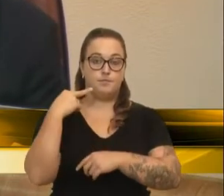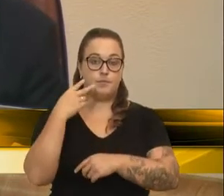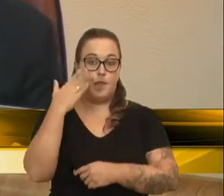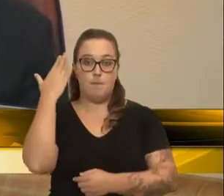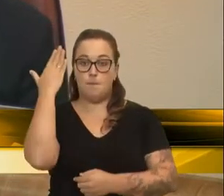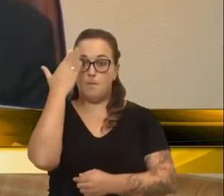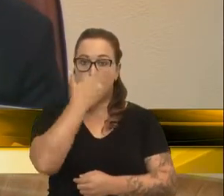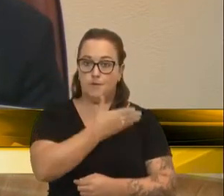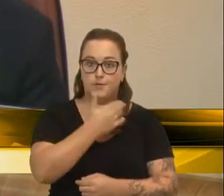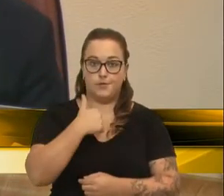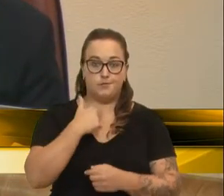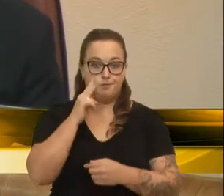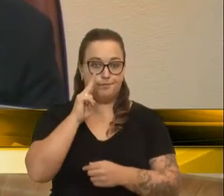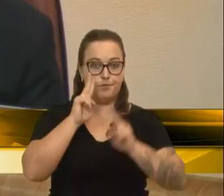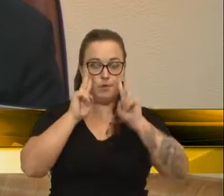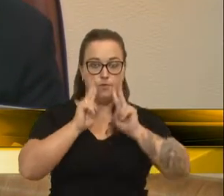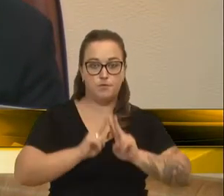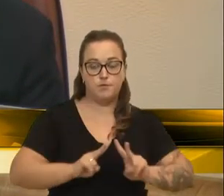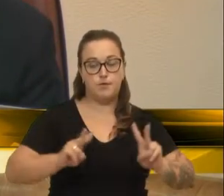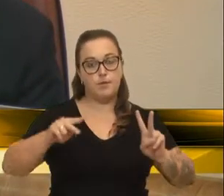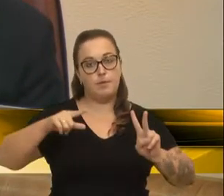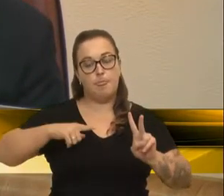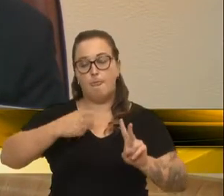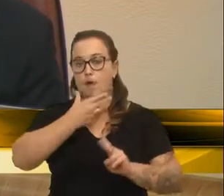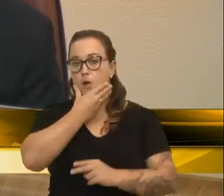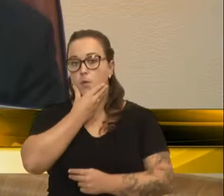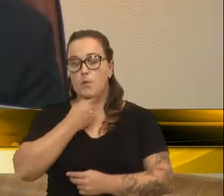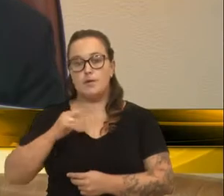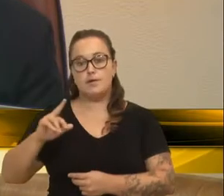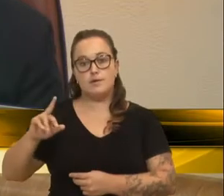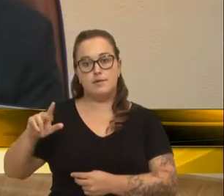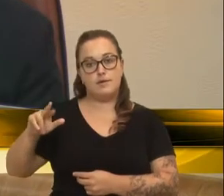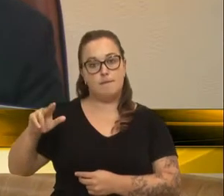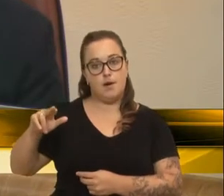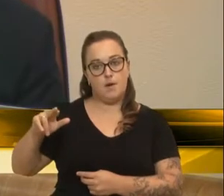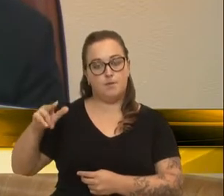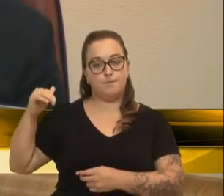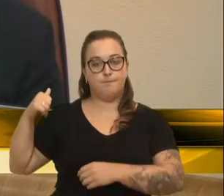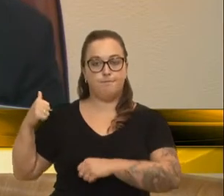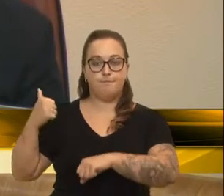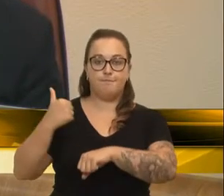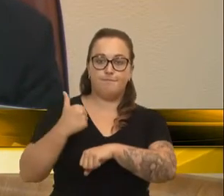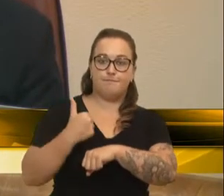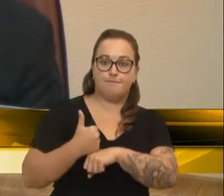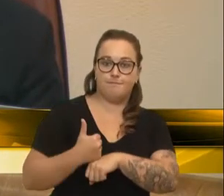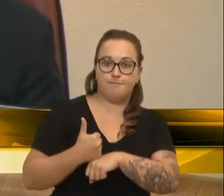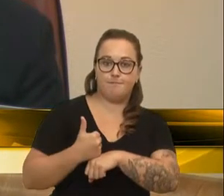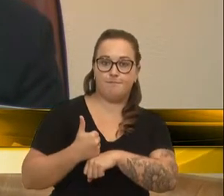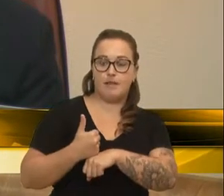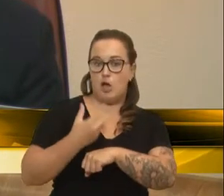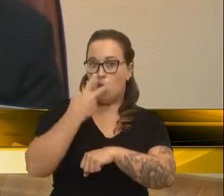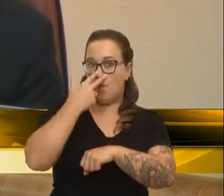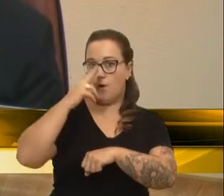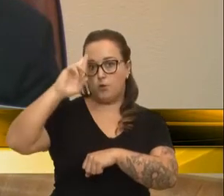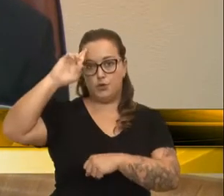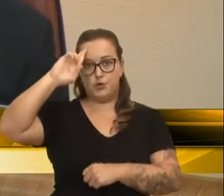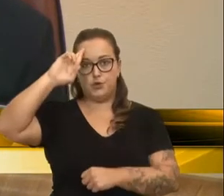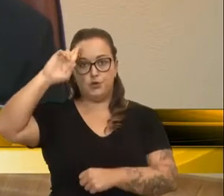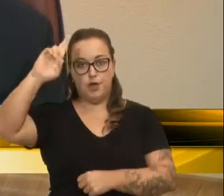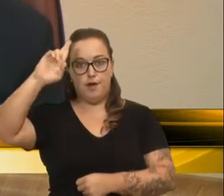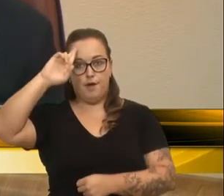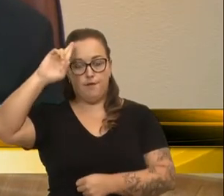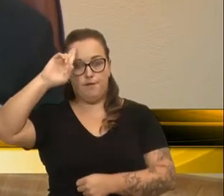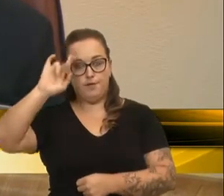Guerra nomeou seu irmão, o vereador Francisco Guerra, para o cargo de seu chefe de gabinete na